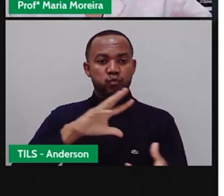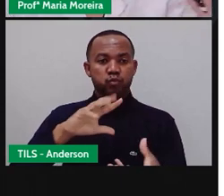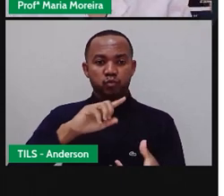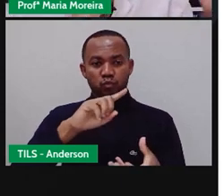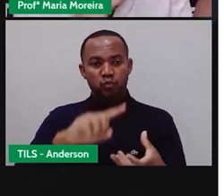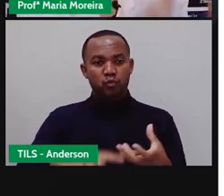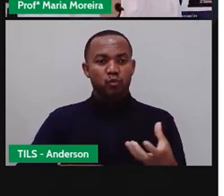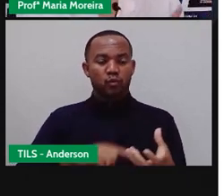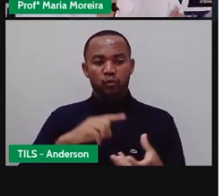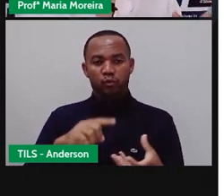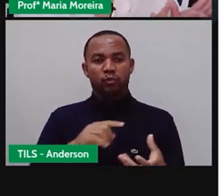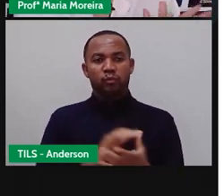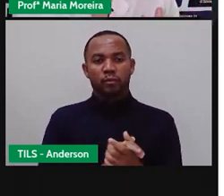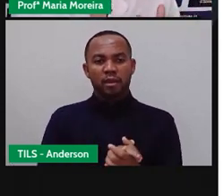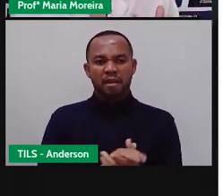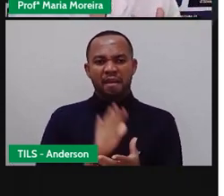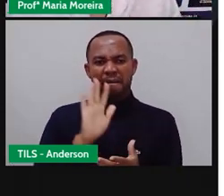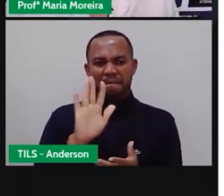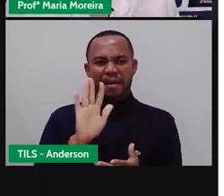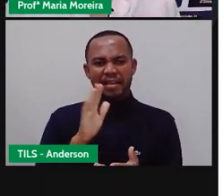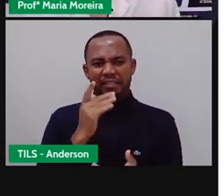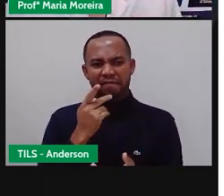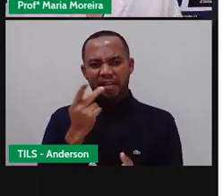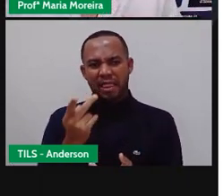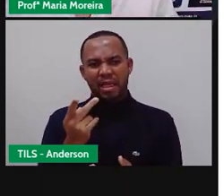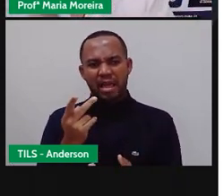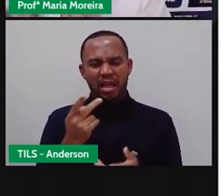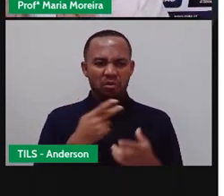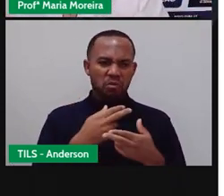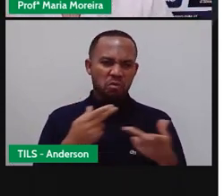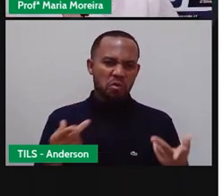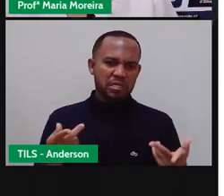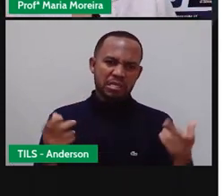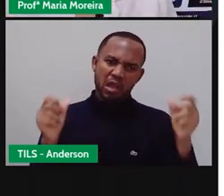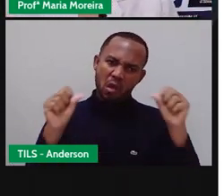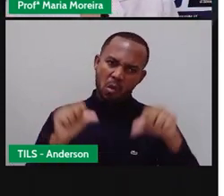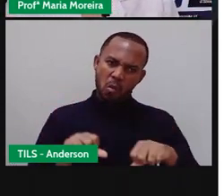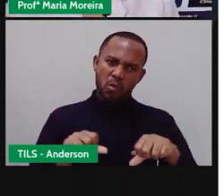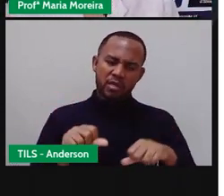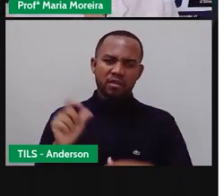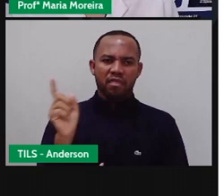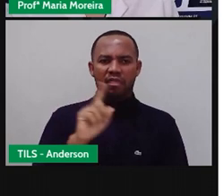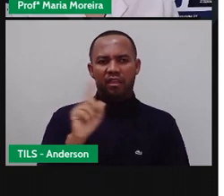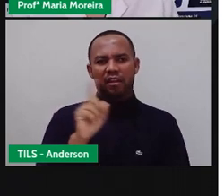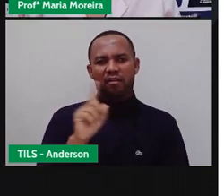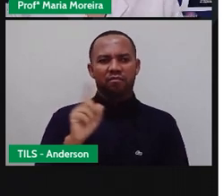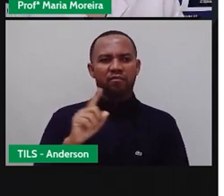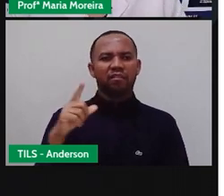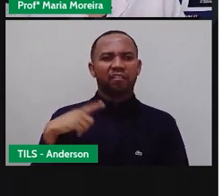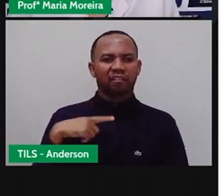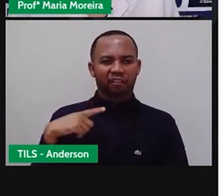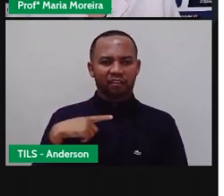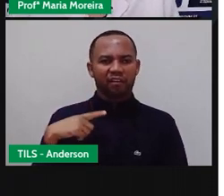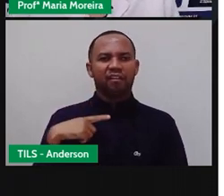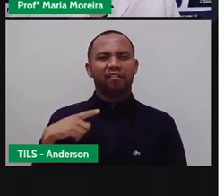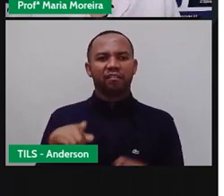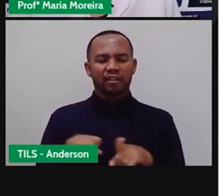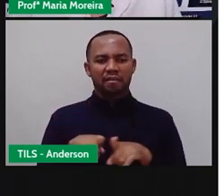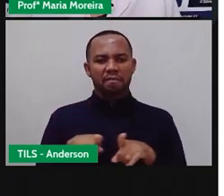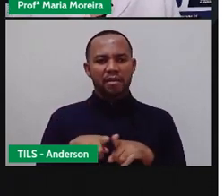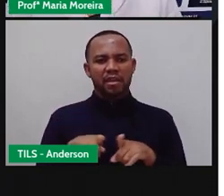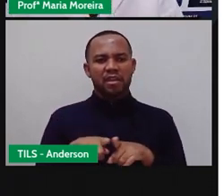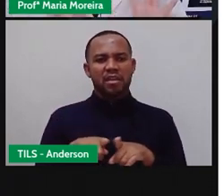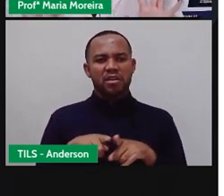lado também né Isso não vai falar que só sobre coisas ruins a gente tem o que uns impactos positivos mas como assim